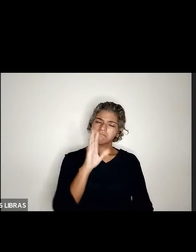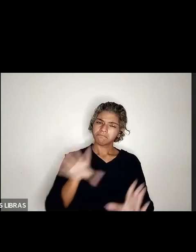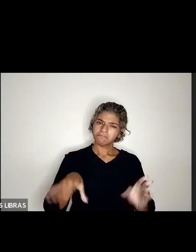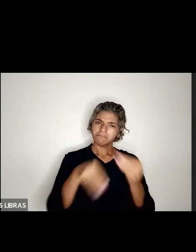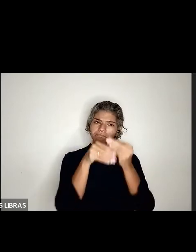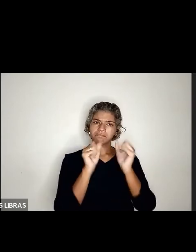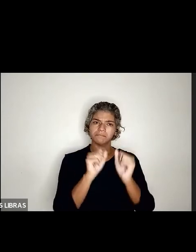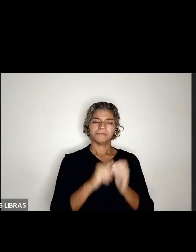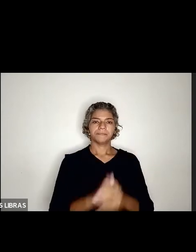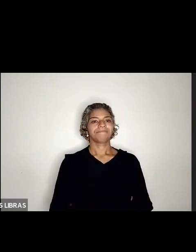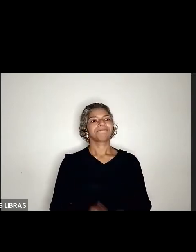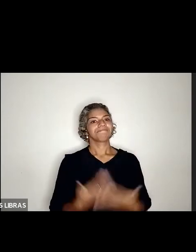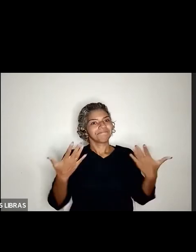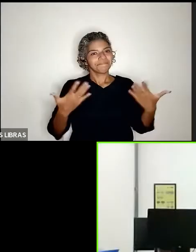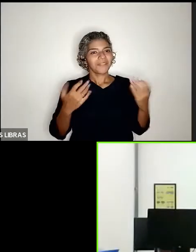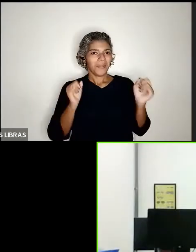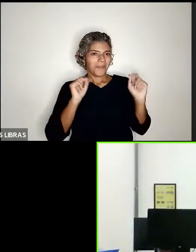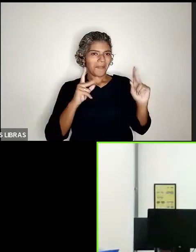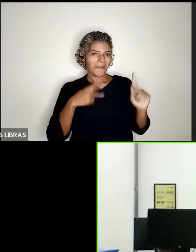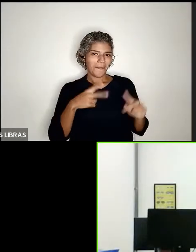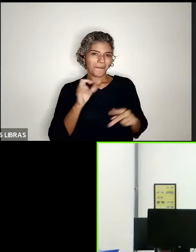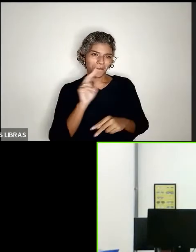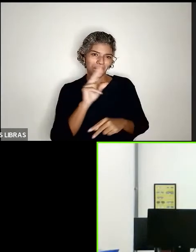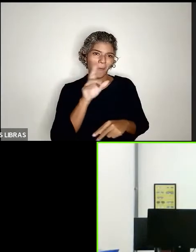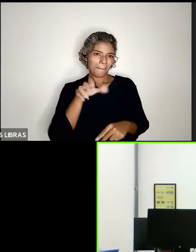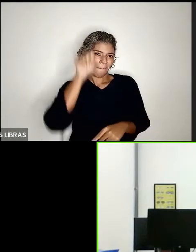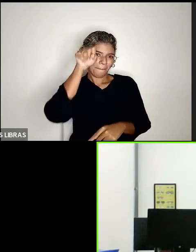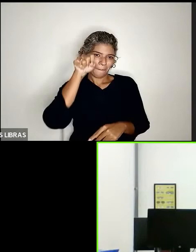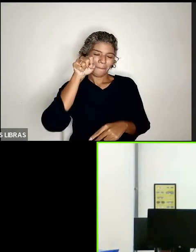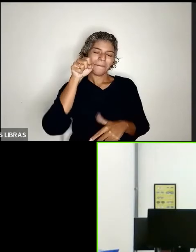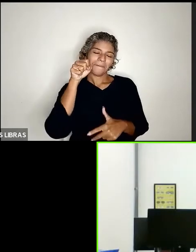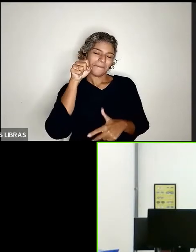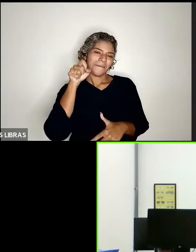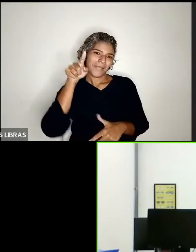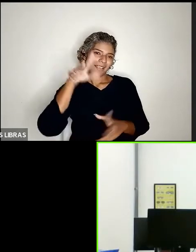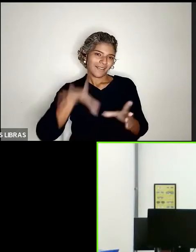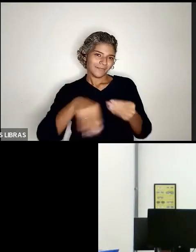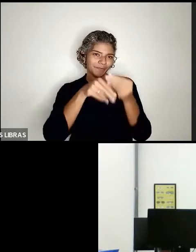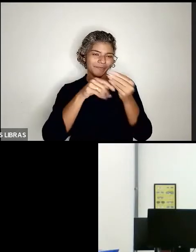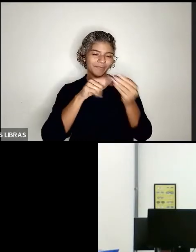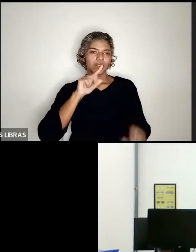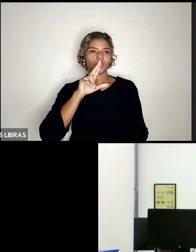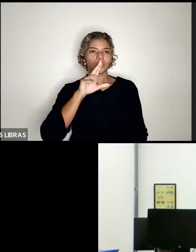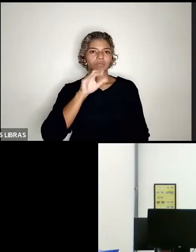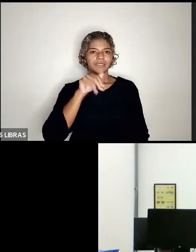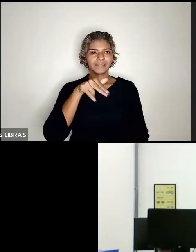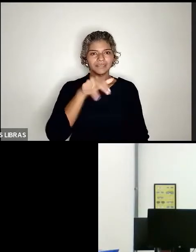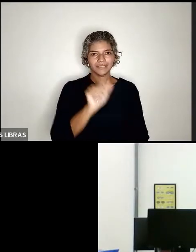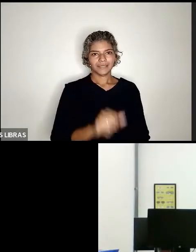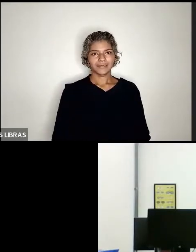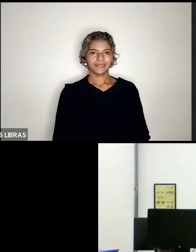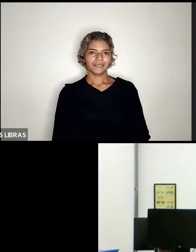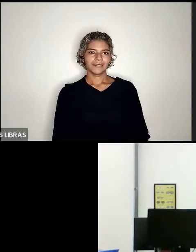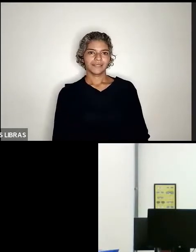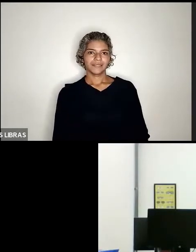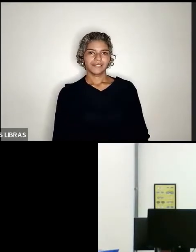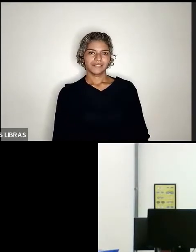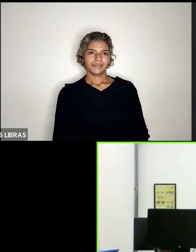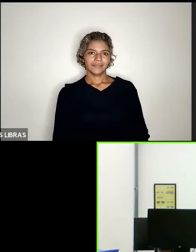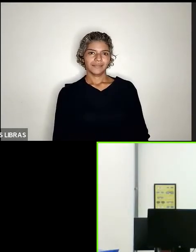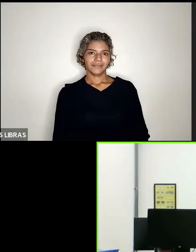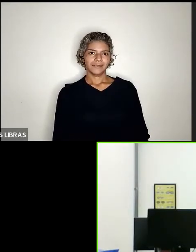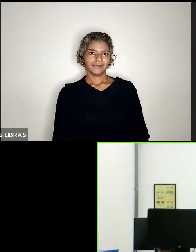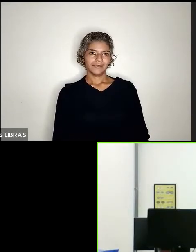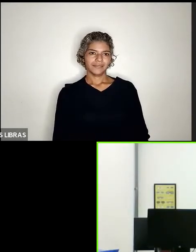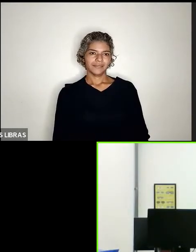Bom, então tá. Vou pegar aí a bola aí da Luciana. Estou fazendo que... tempo pelo chat, só pedi para dar uma olhada. Agora eu estou